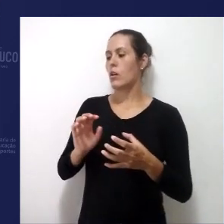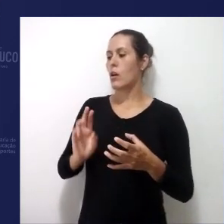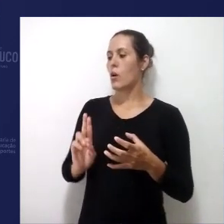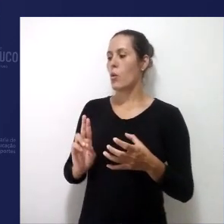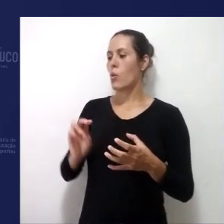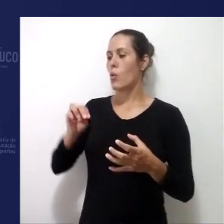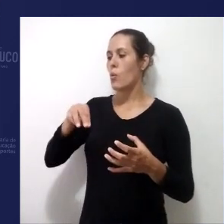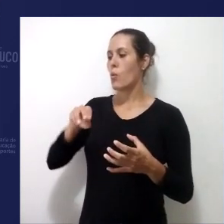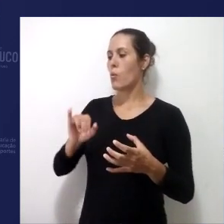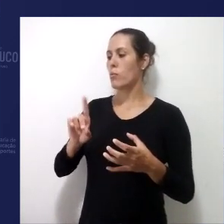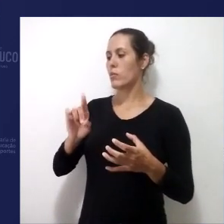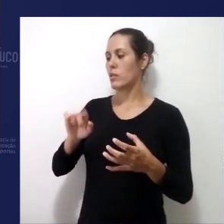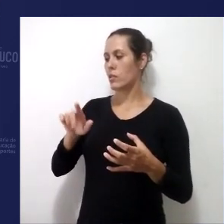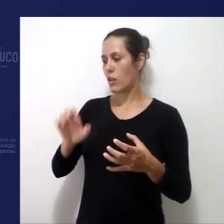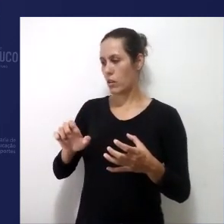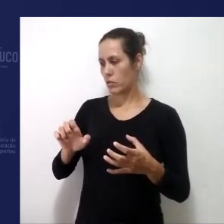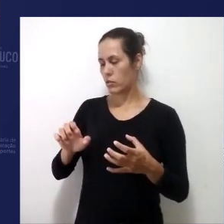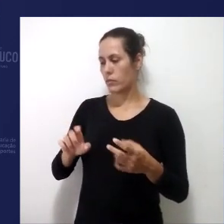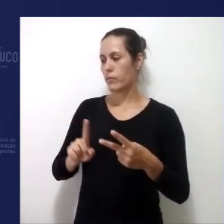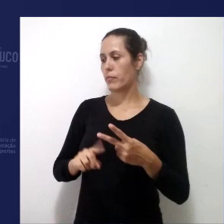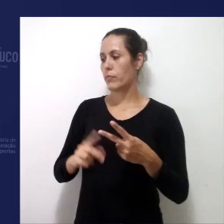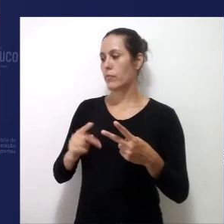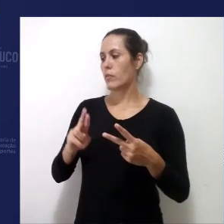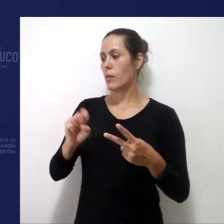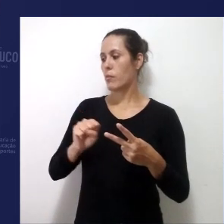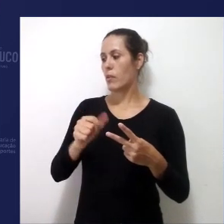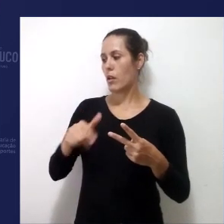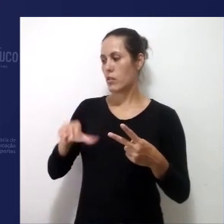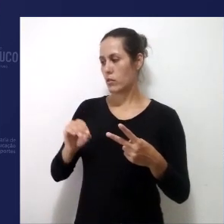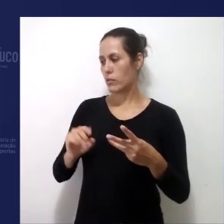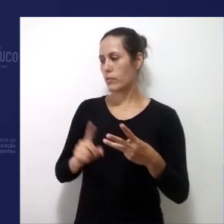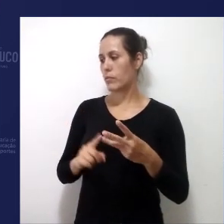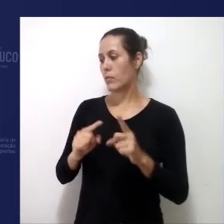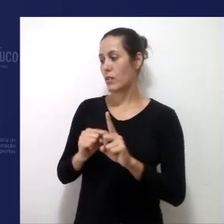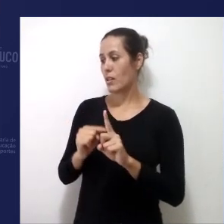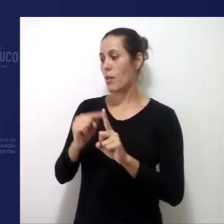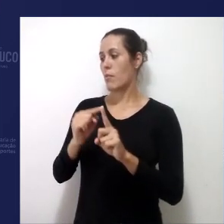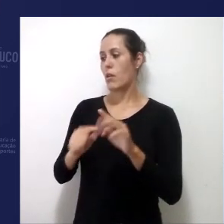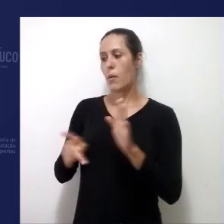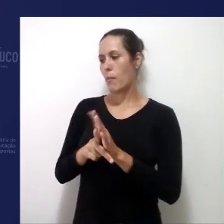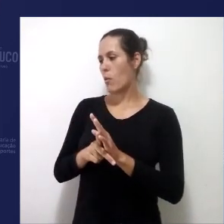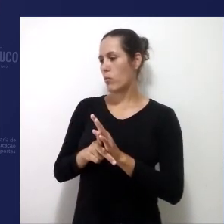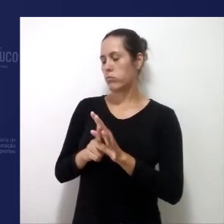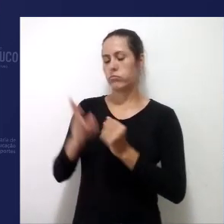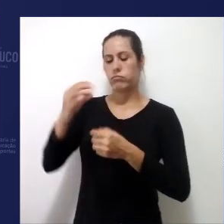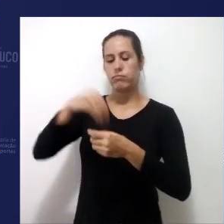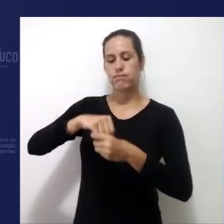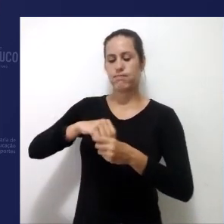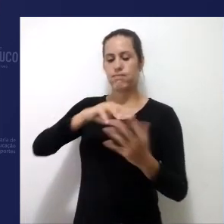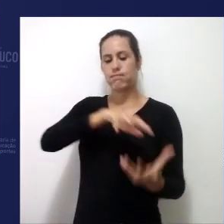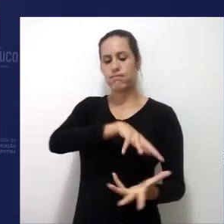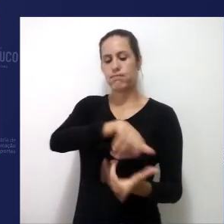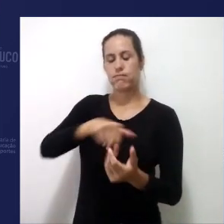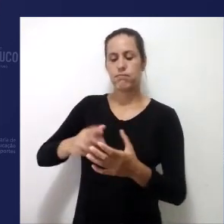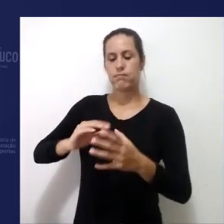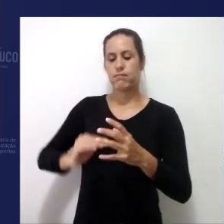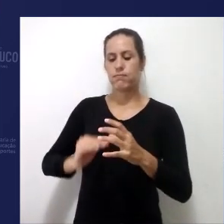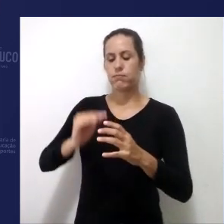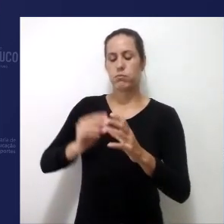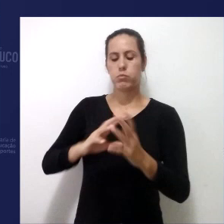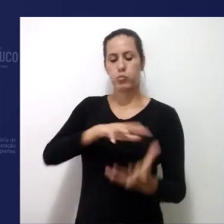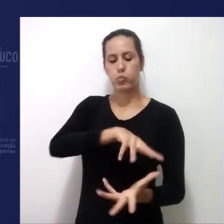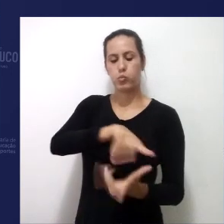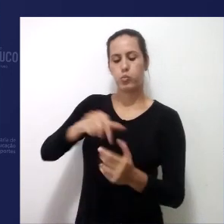condições de umidade, pressão e temperaturas próprias. Quando duas massas de ar com características de